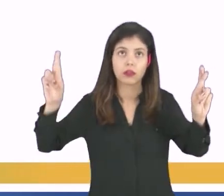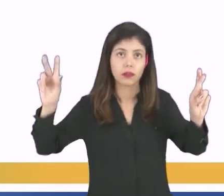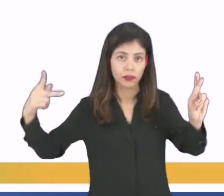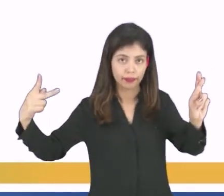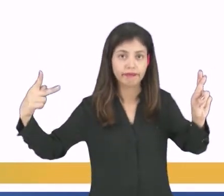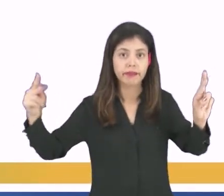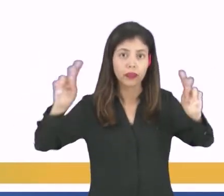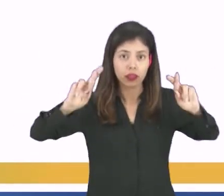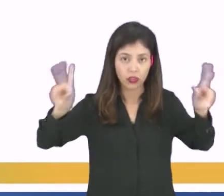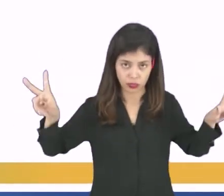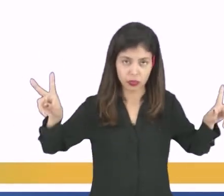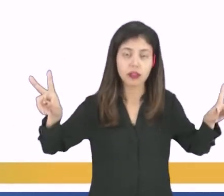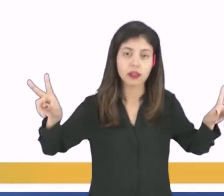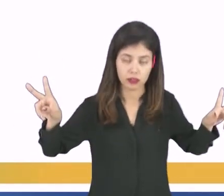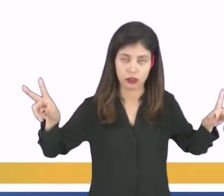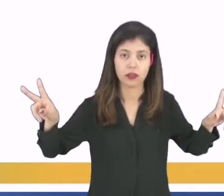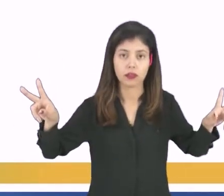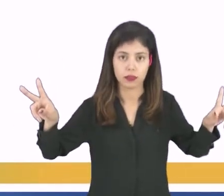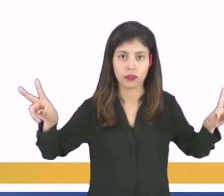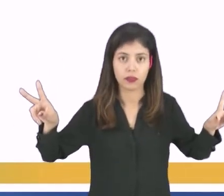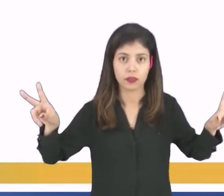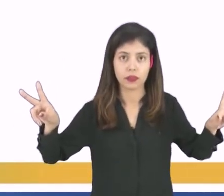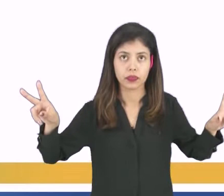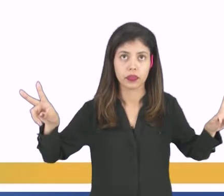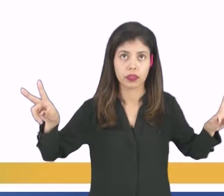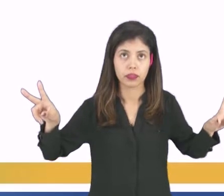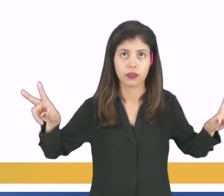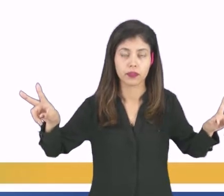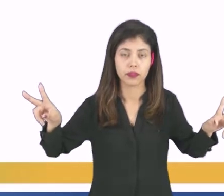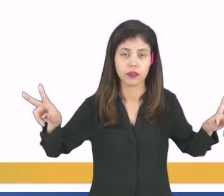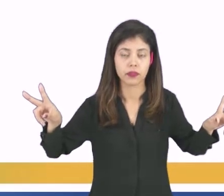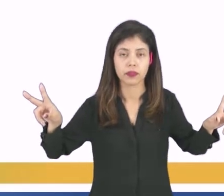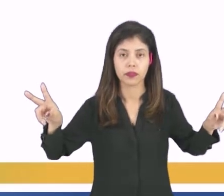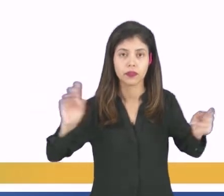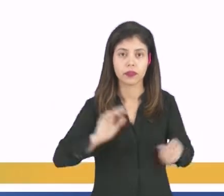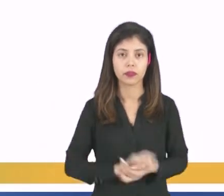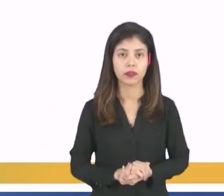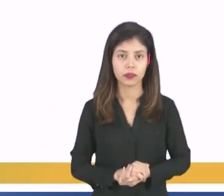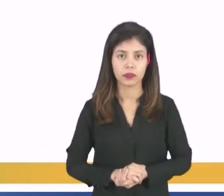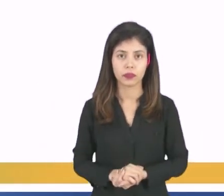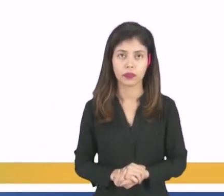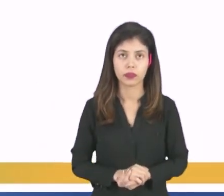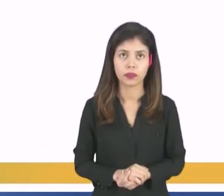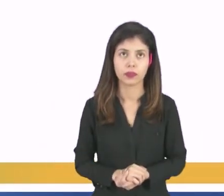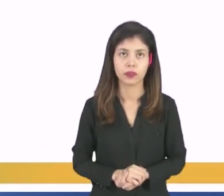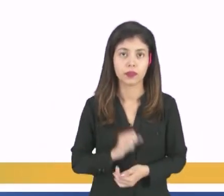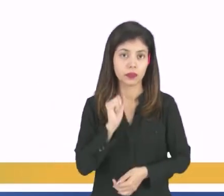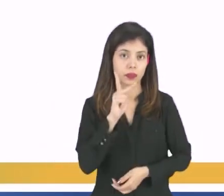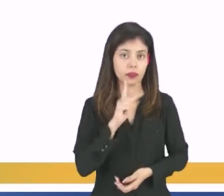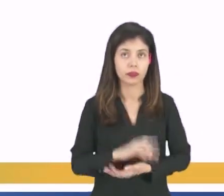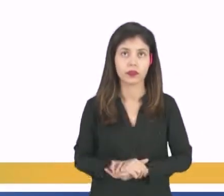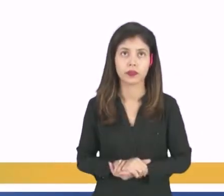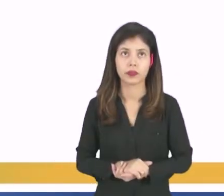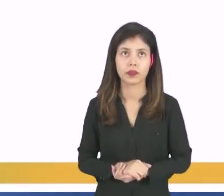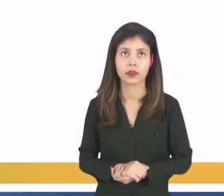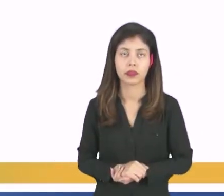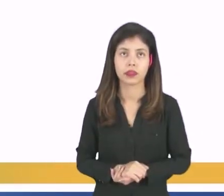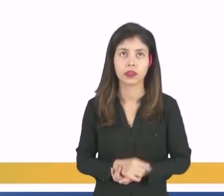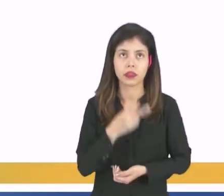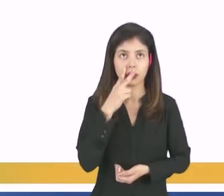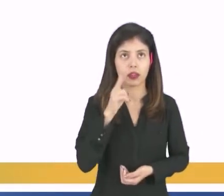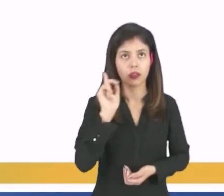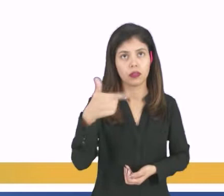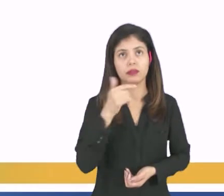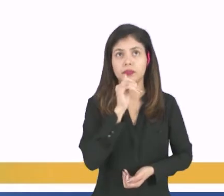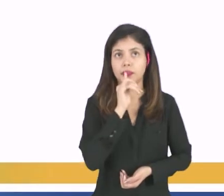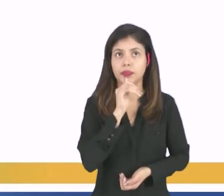dos elementos químicos no lado dos reagentes é diferente do lado dos produtos, ok? Vamos ver aqui